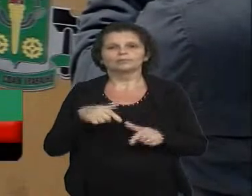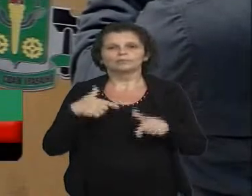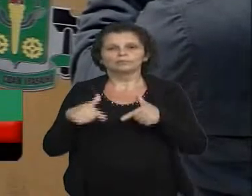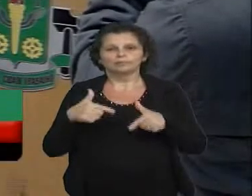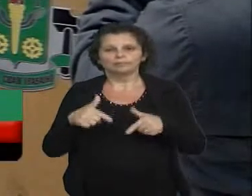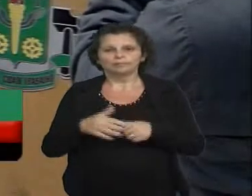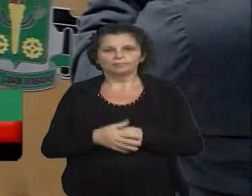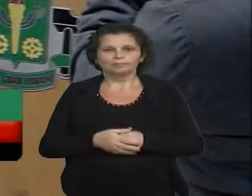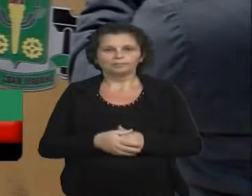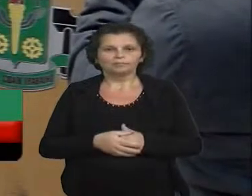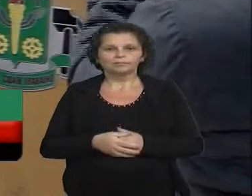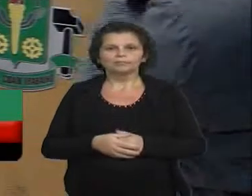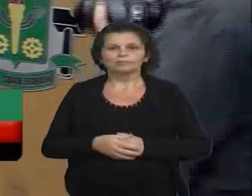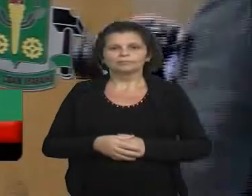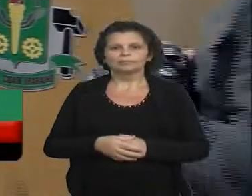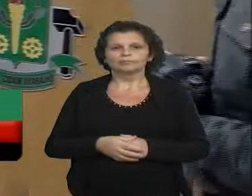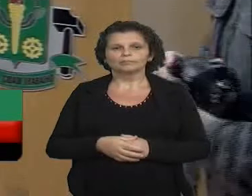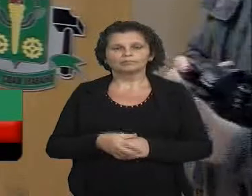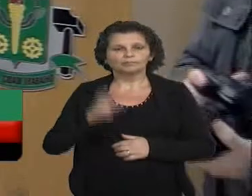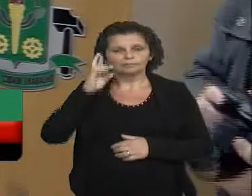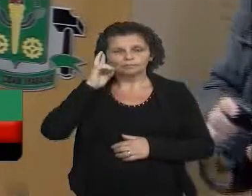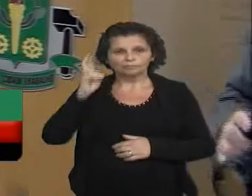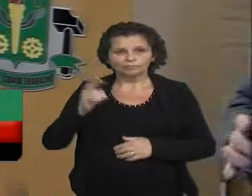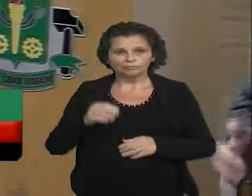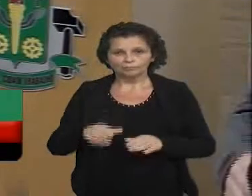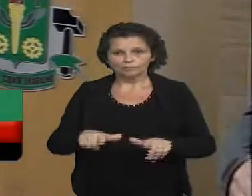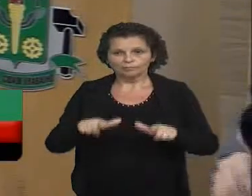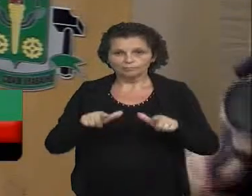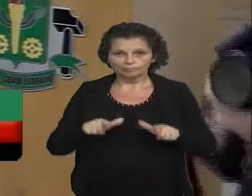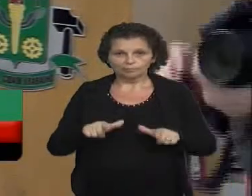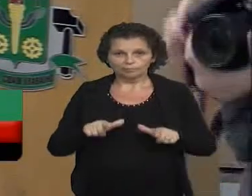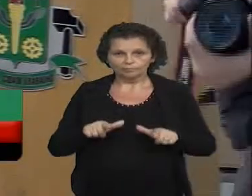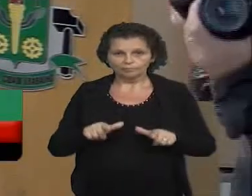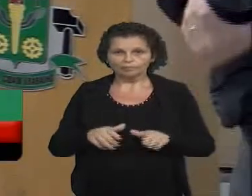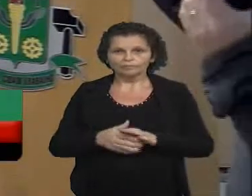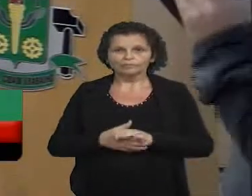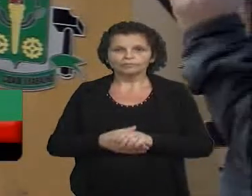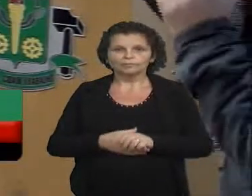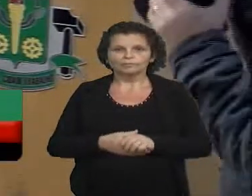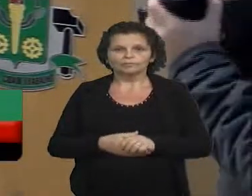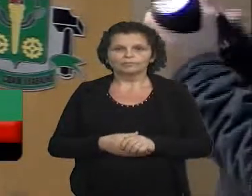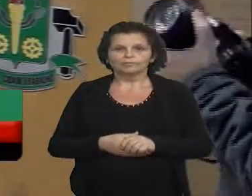trabalho. Senhor presidente, encontra-se essa mesa.